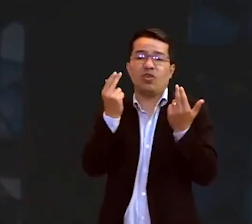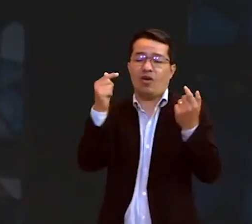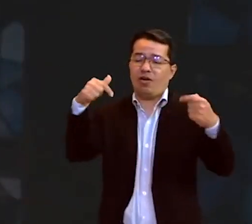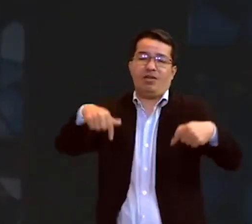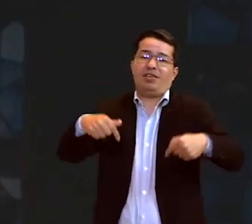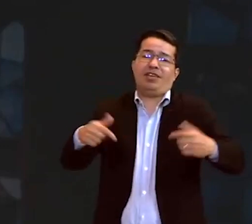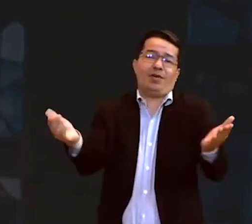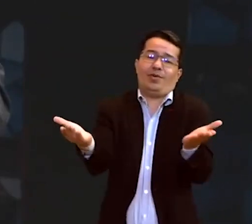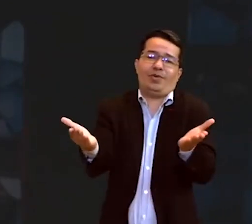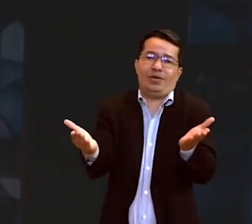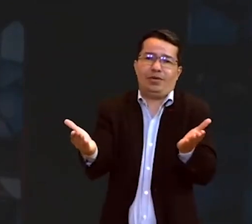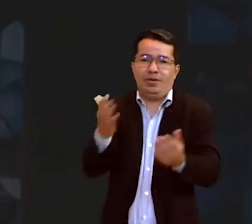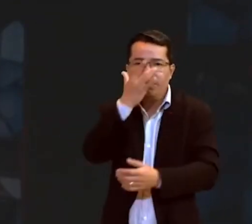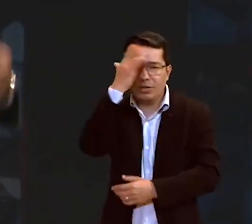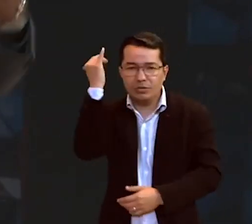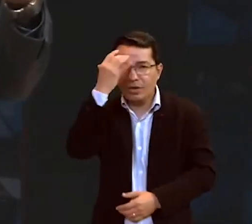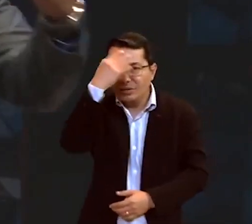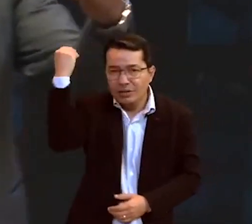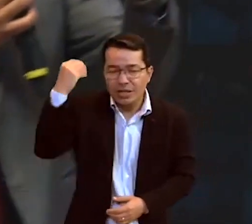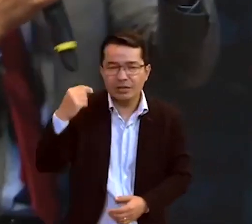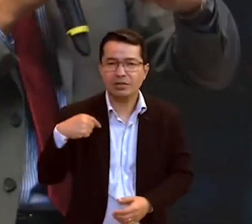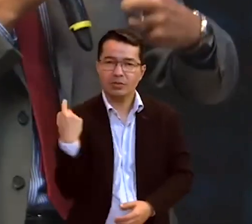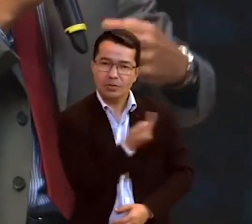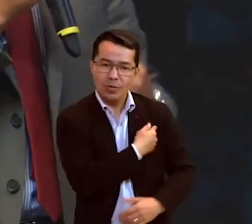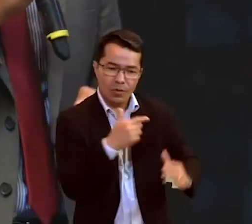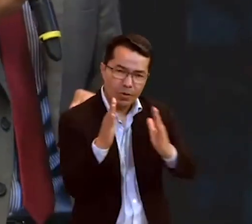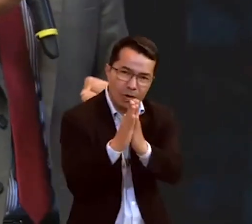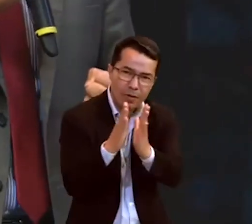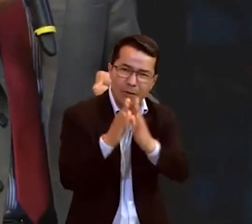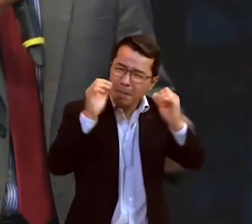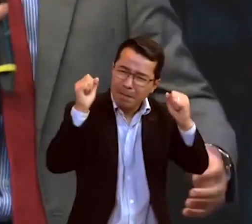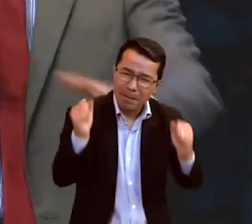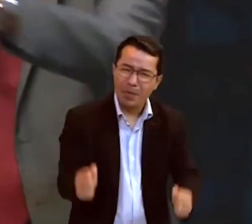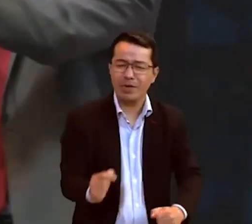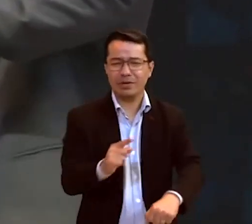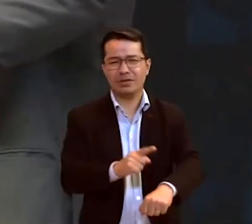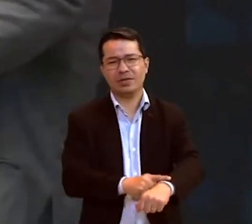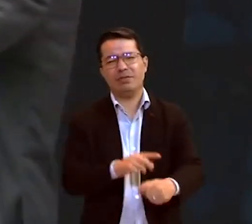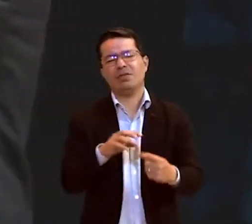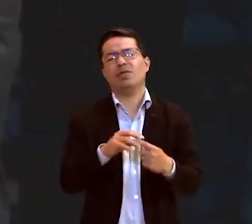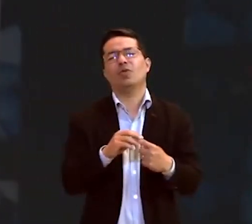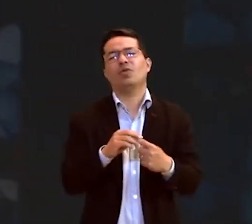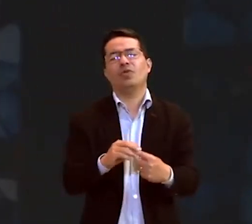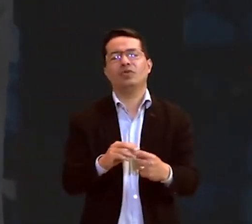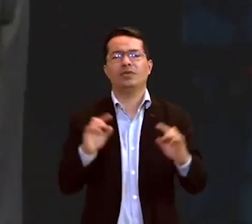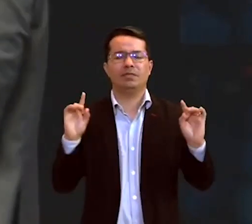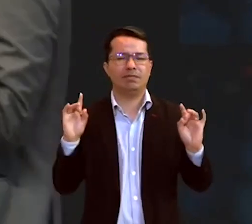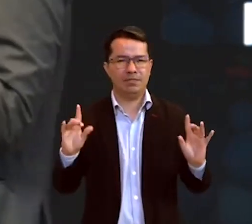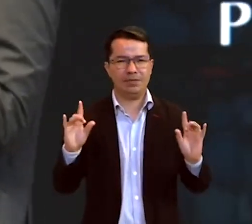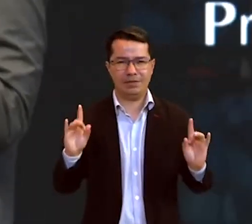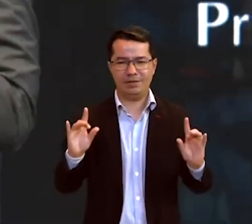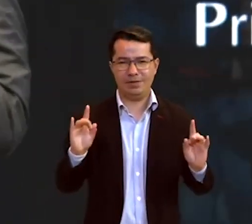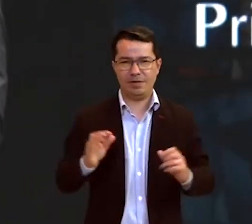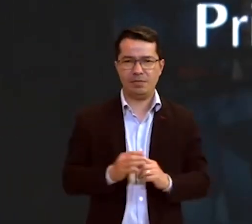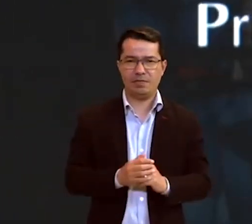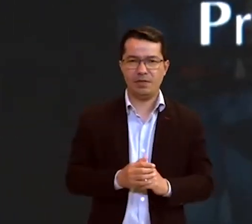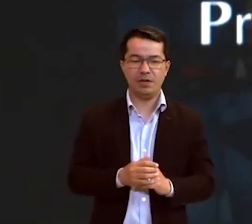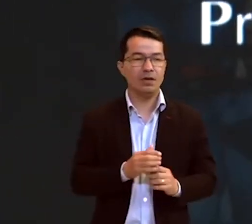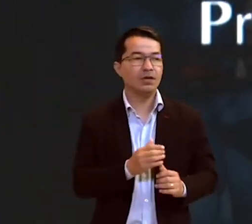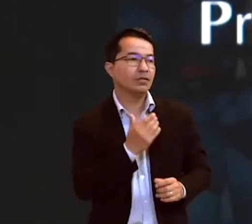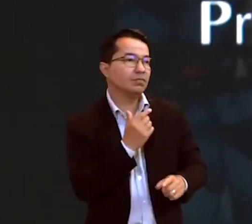que aquele momento é poderoso. Aquele momento é único na semana. Aí a gente vai se reunir na célula, se reunindo. Qual que é o teu pedido de